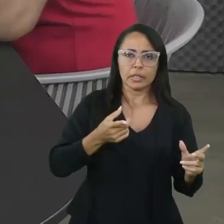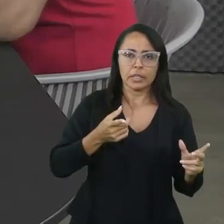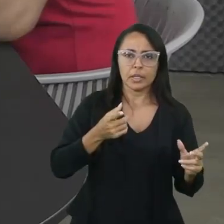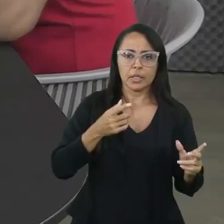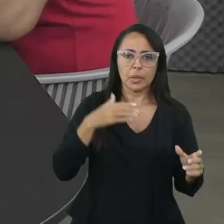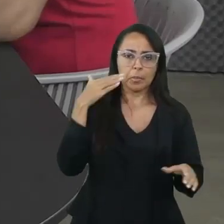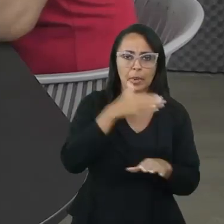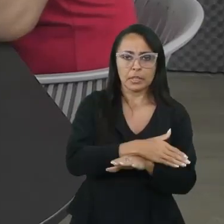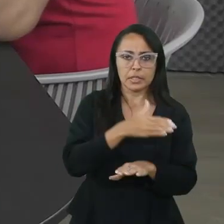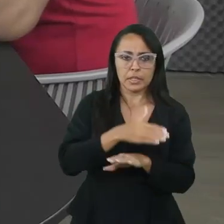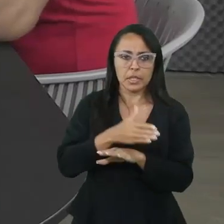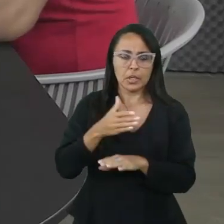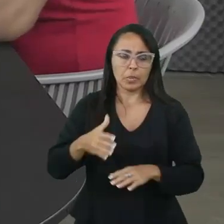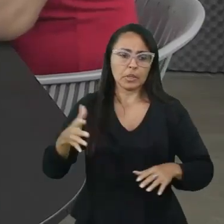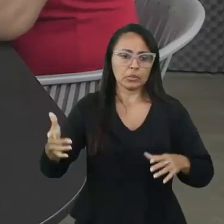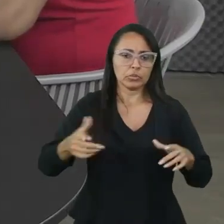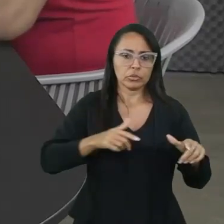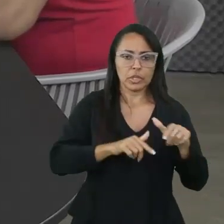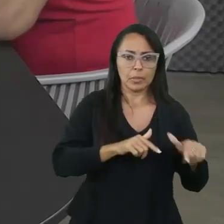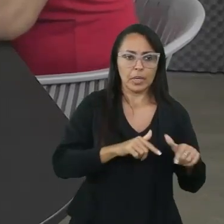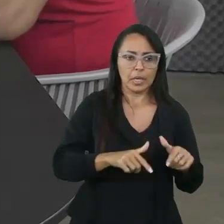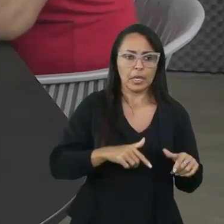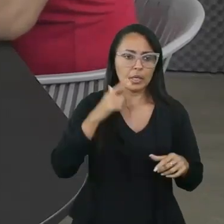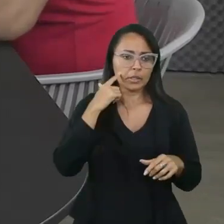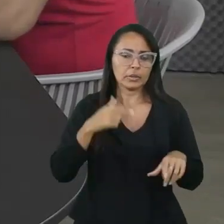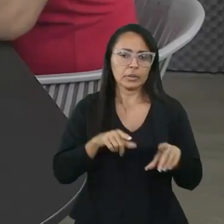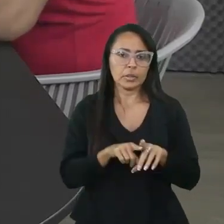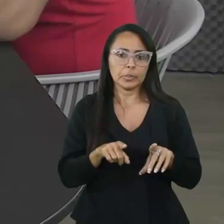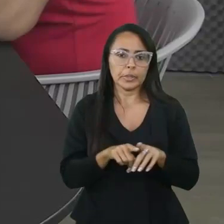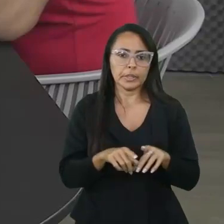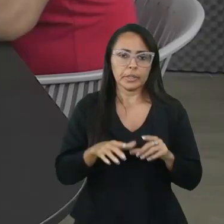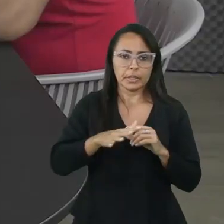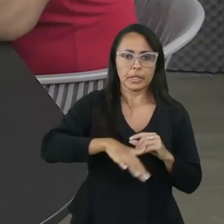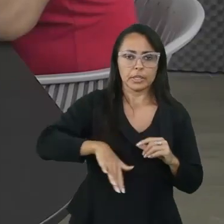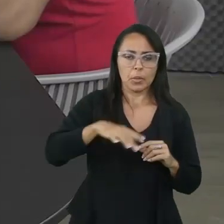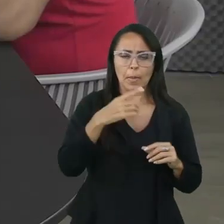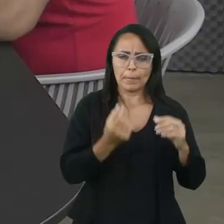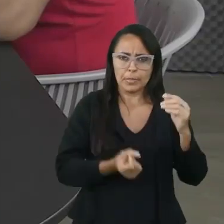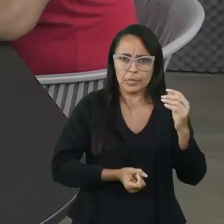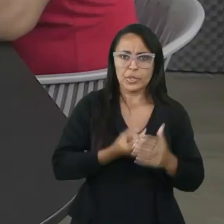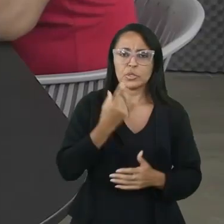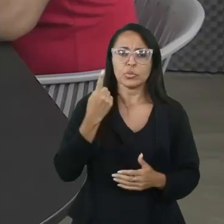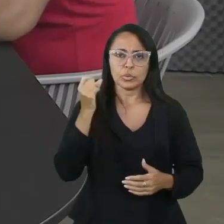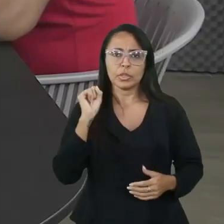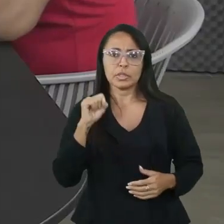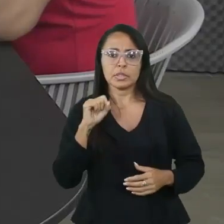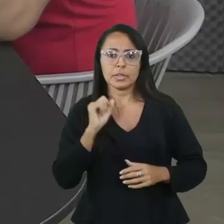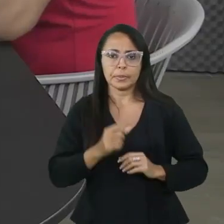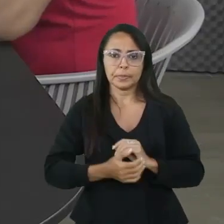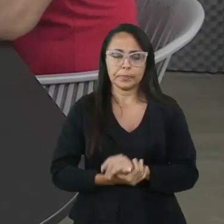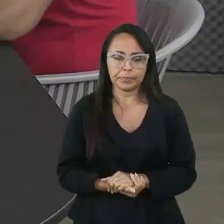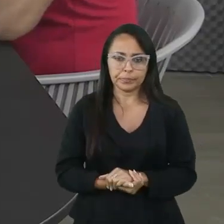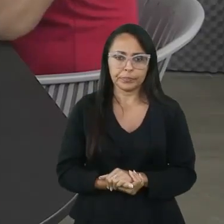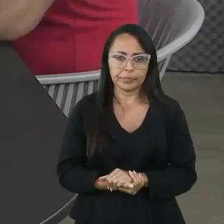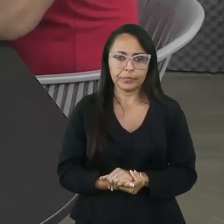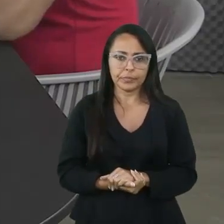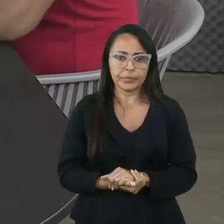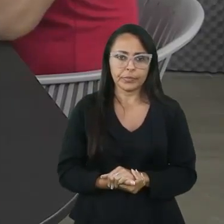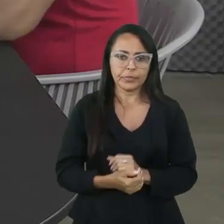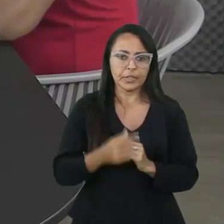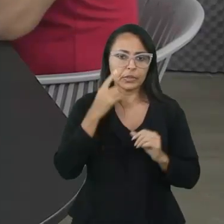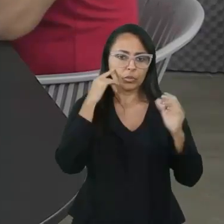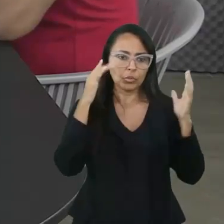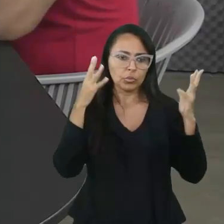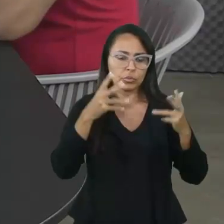se divertem com a gente, com as ideias que a gente tem lá na escola, que algumas ideias são bem absurdas de trabalhar, mas que eles riem com a gente e Agora, tudo flui muito